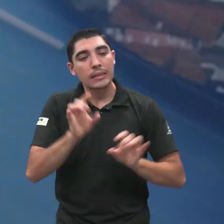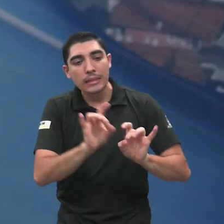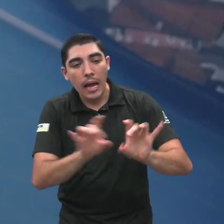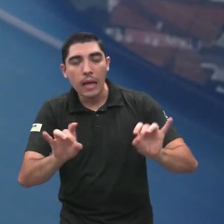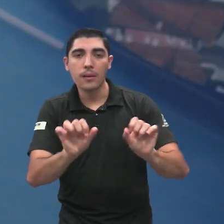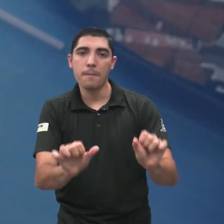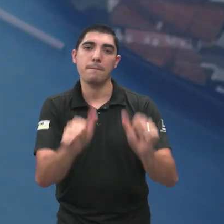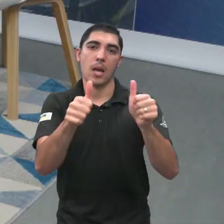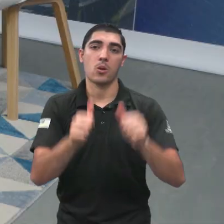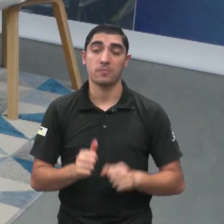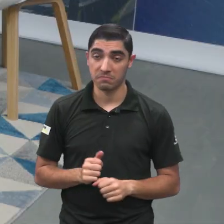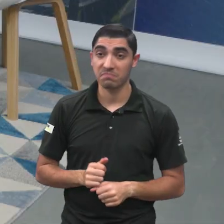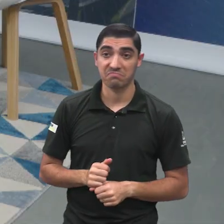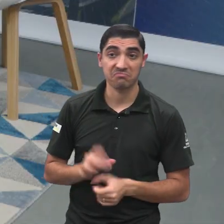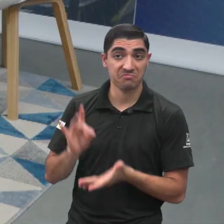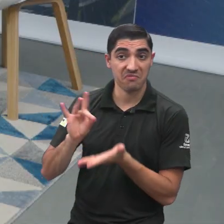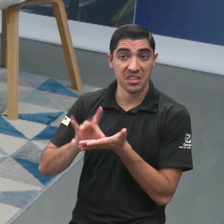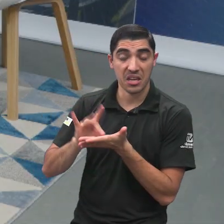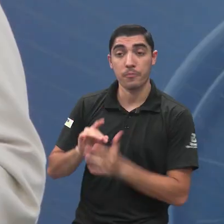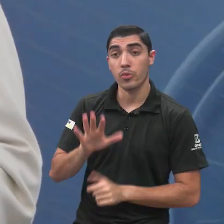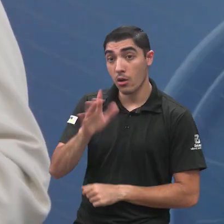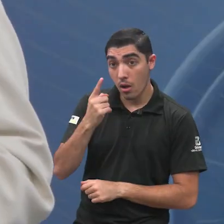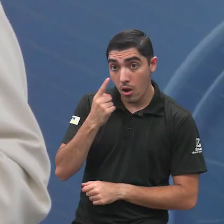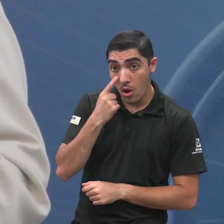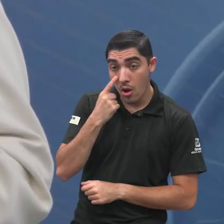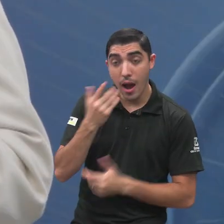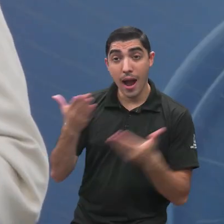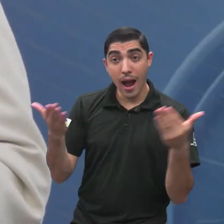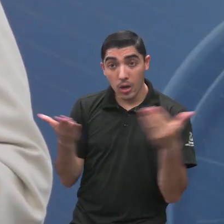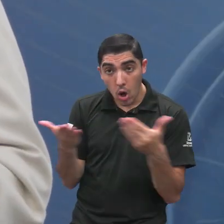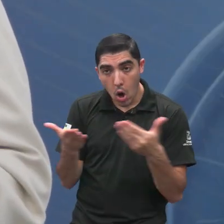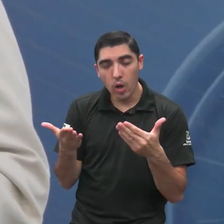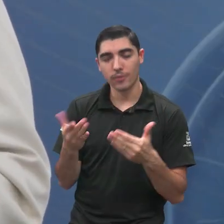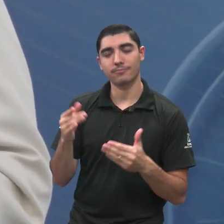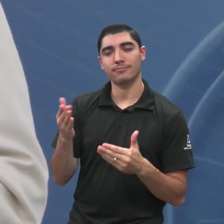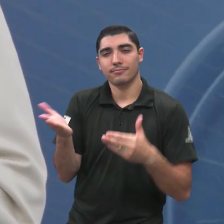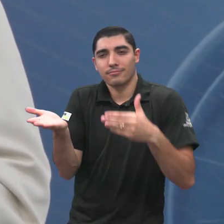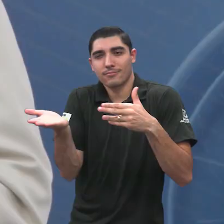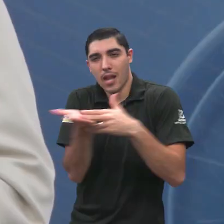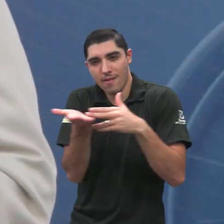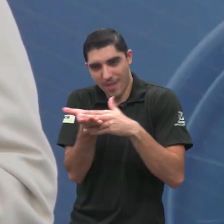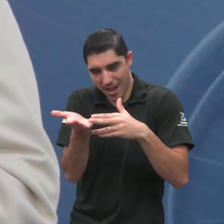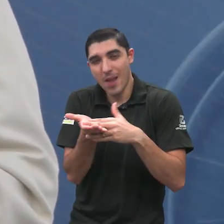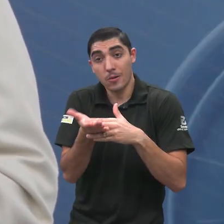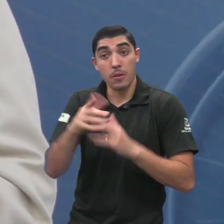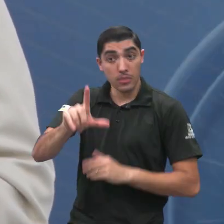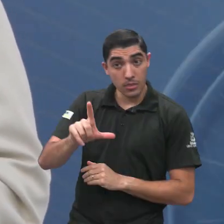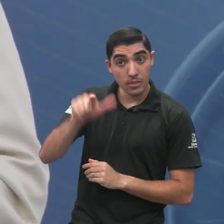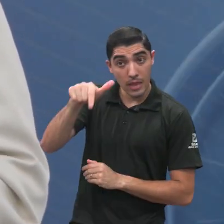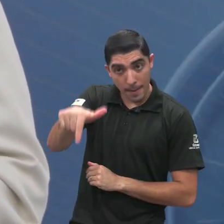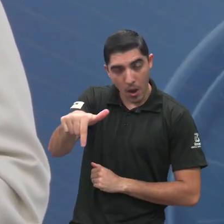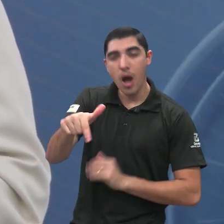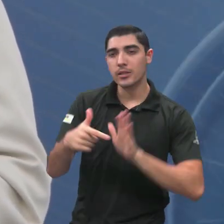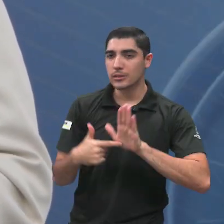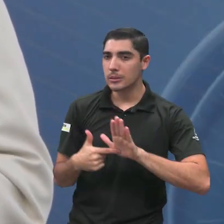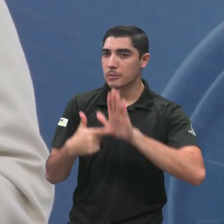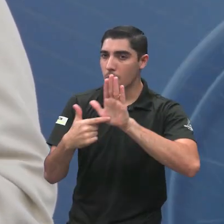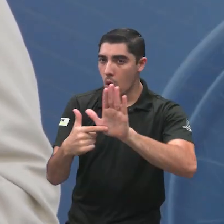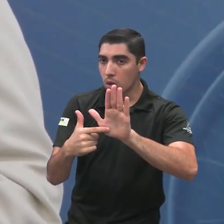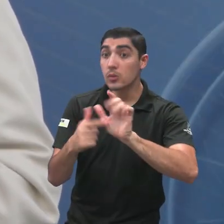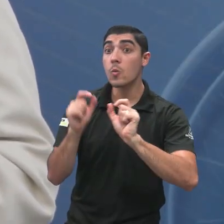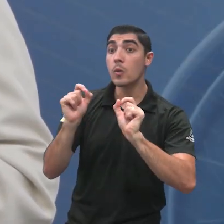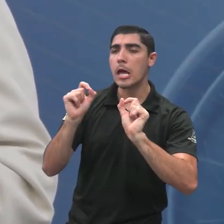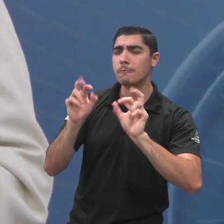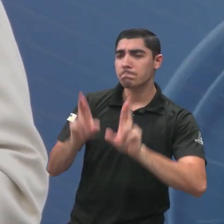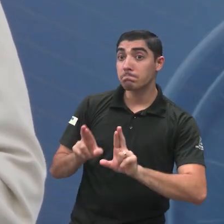caso. Com certeza. Olha só, e assim a gente encerra esse segundo bloco. No próximo, vamos dar um